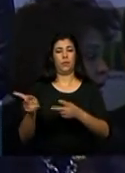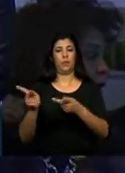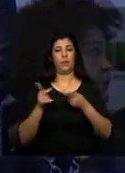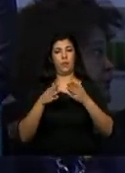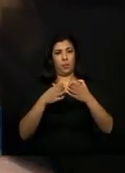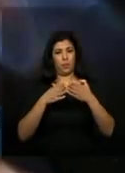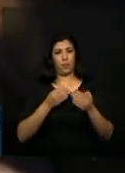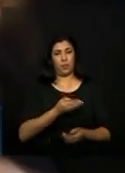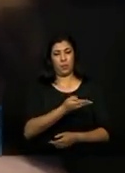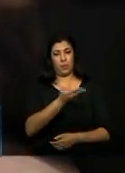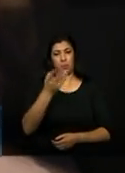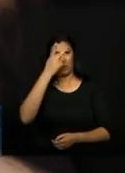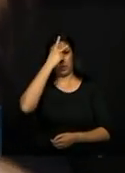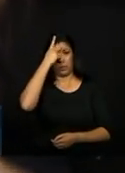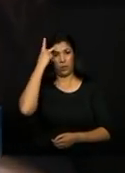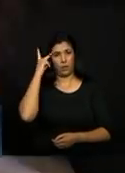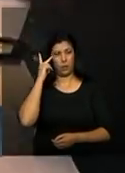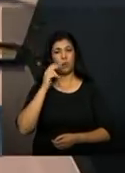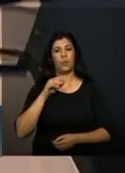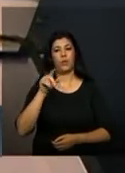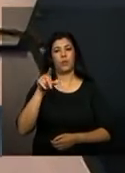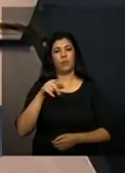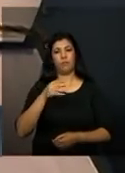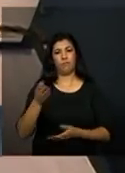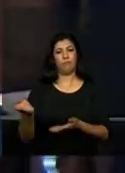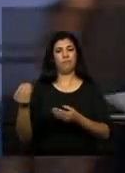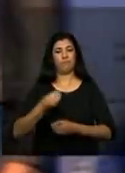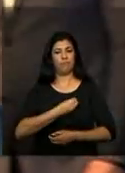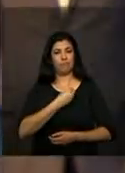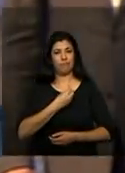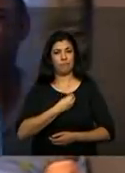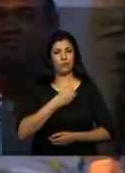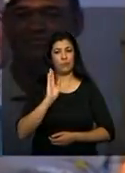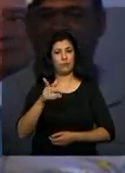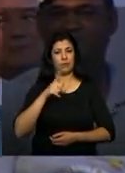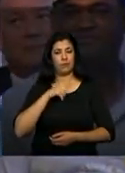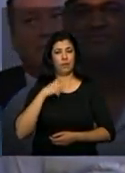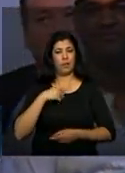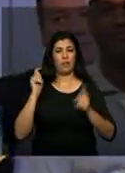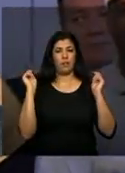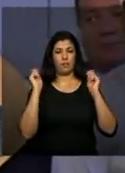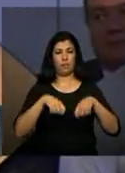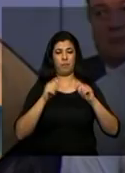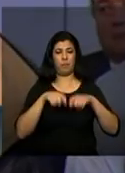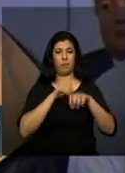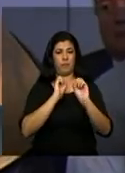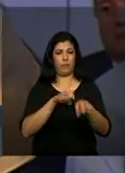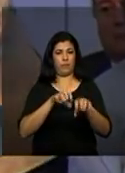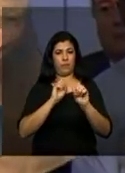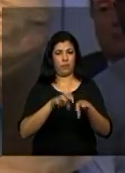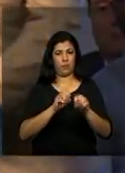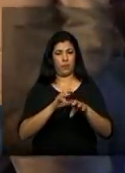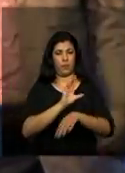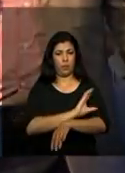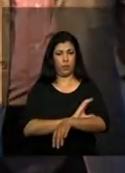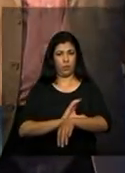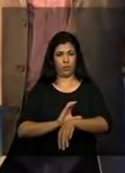Pedimos para os catadores de materiais recicláveis que foram capacitados em educação ambiental